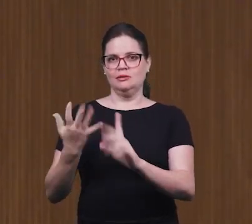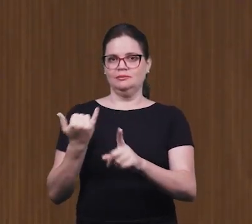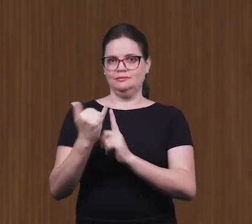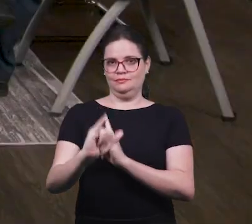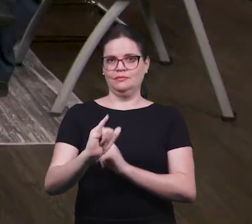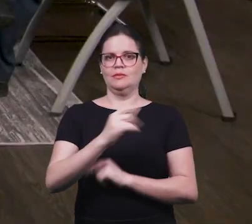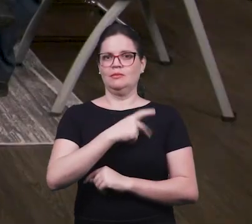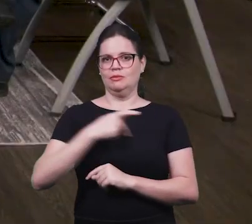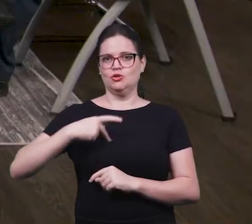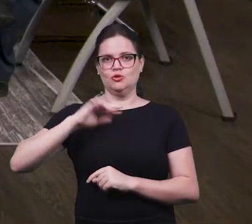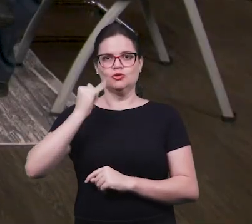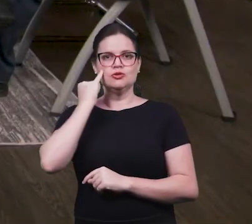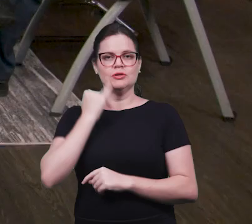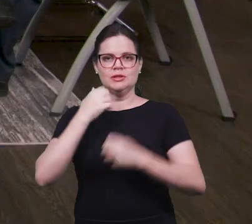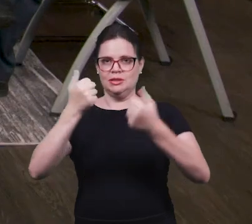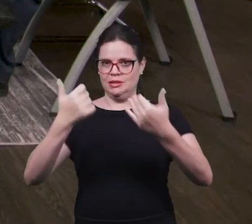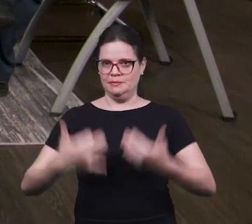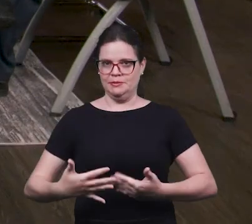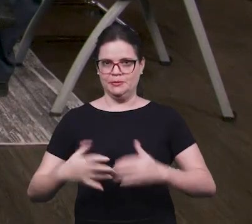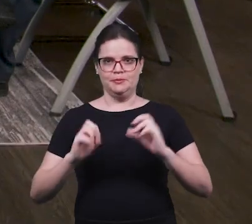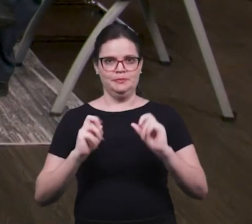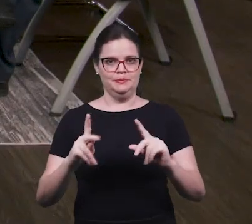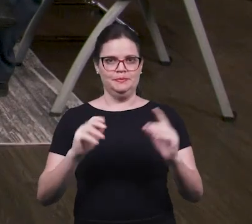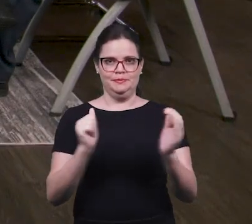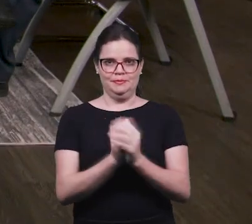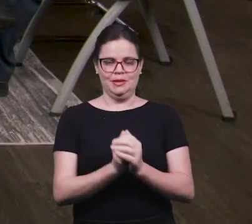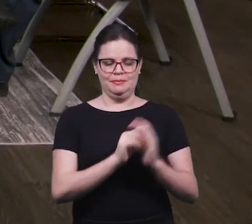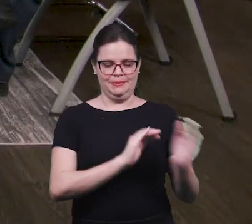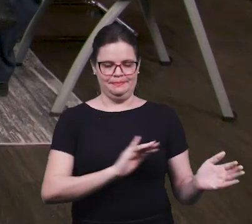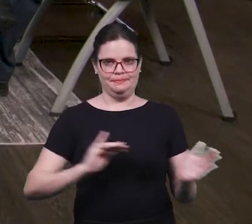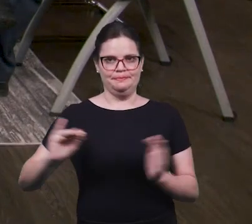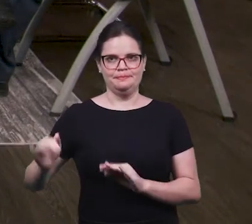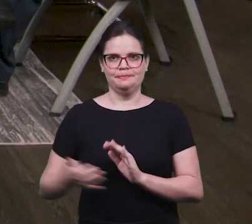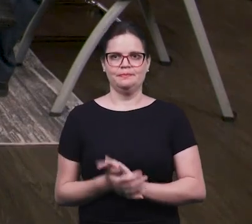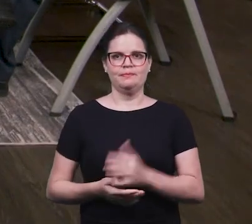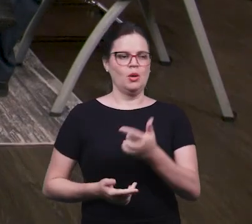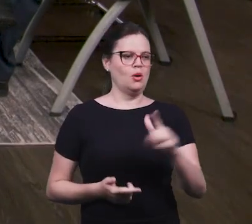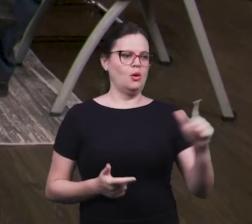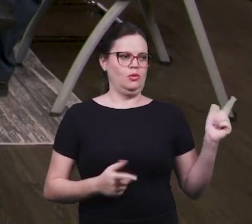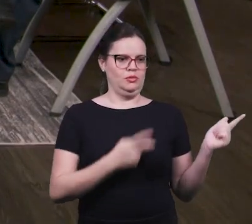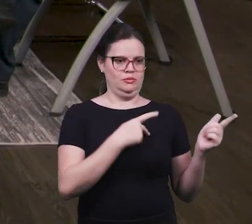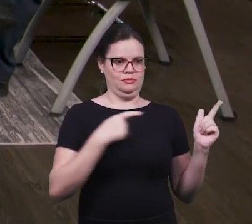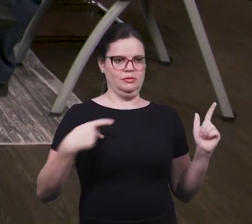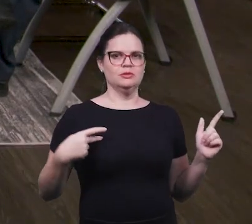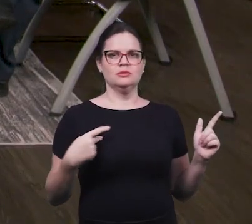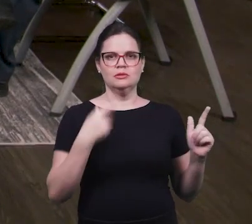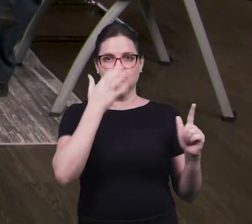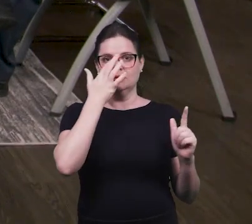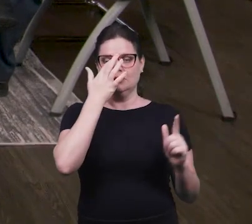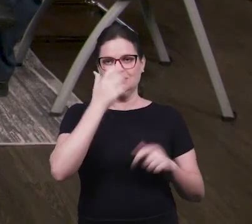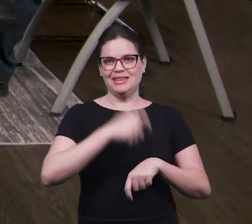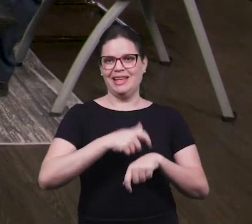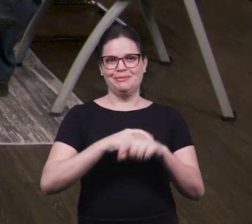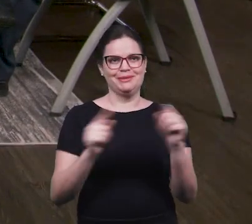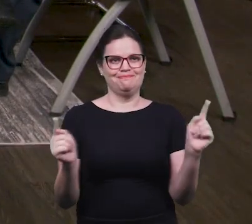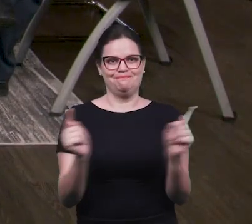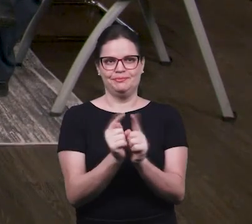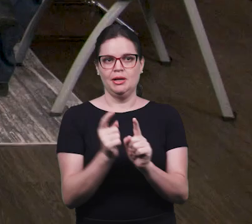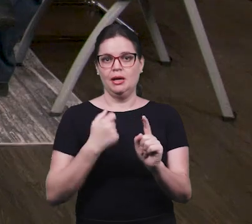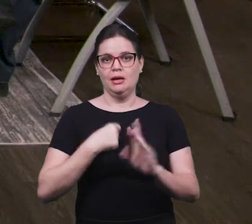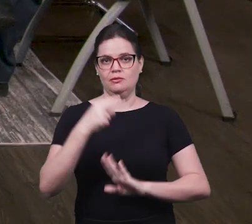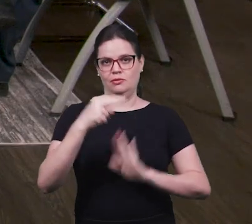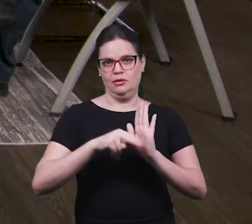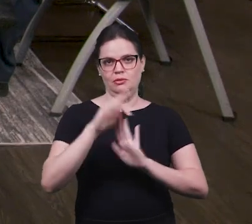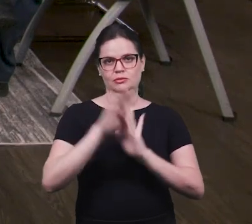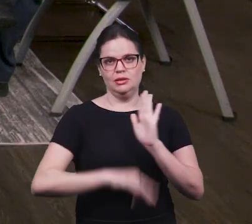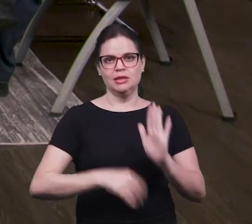está se referindo. Amém. Muito bem. Dos demais companheiros que estão aqui, a gente tem muito pouco tempo agora. Eu vou ler um texto da